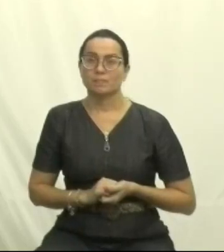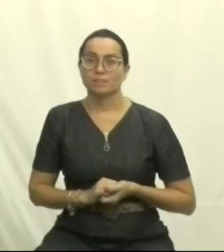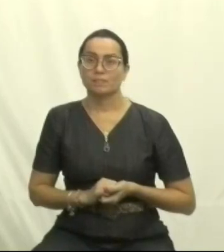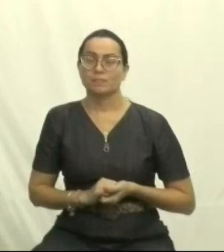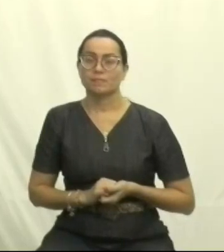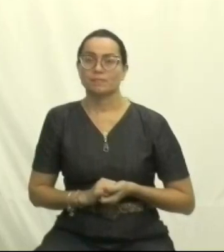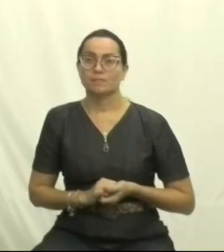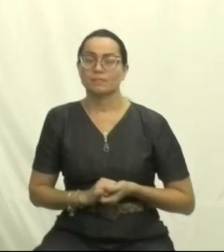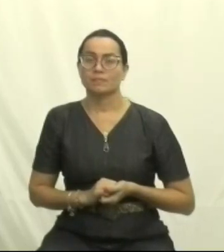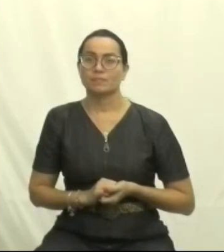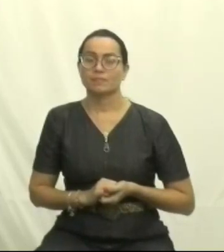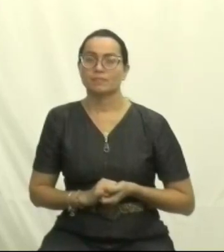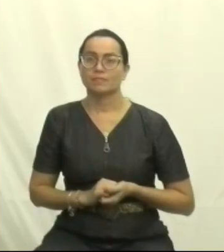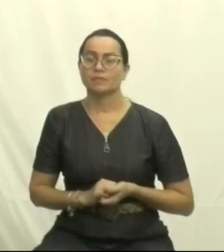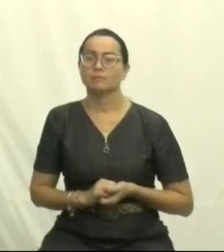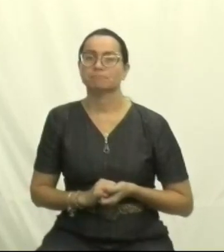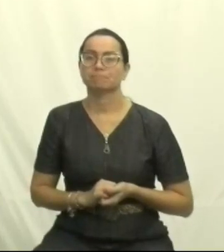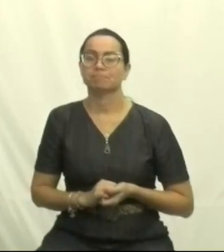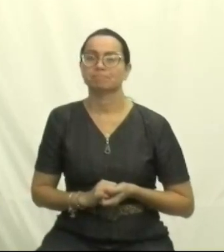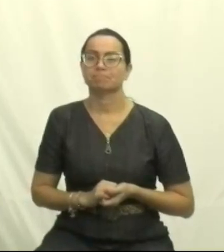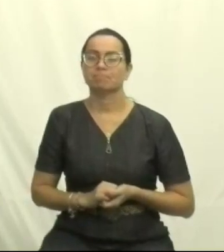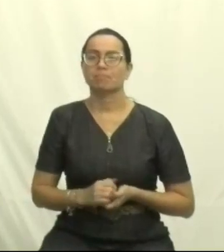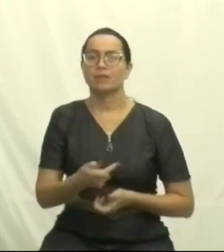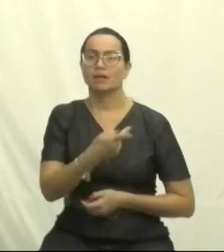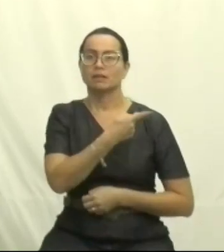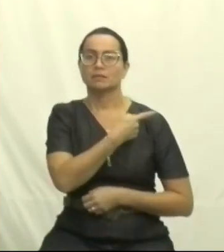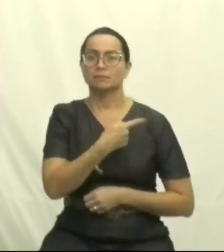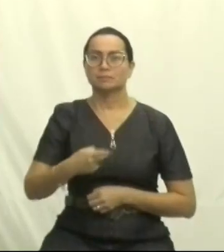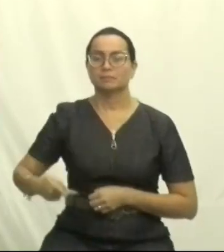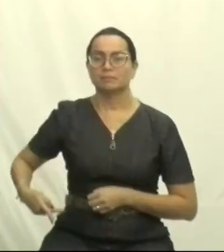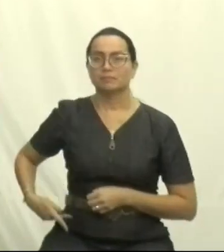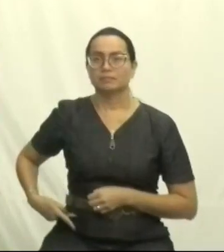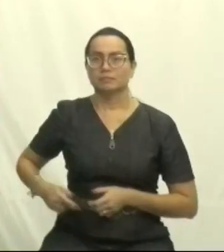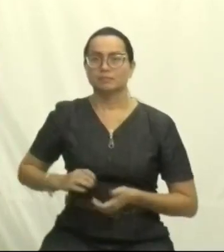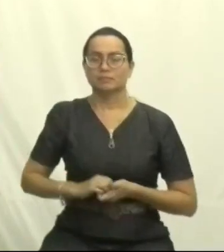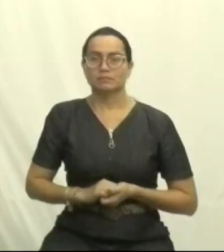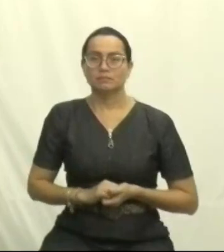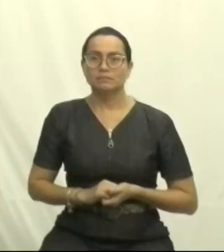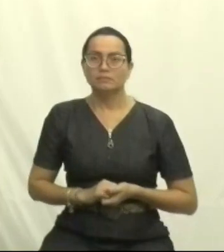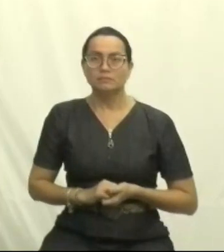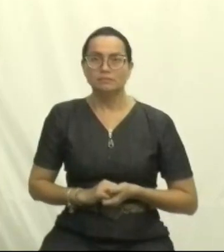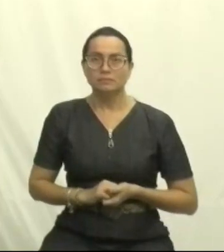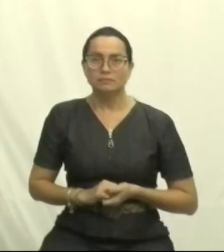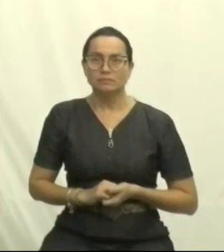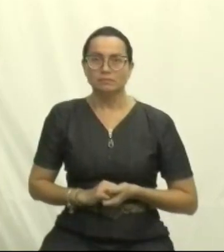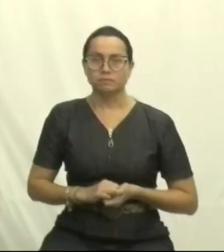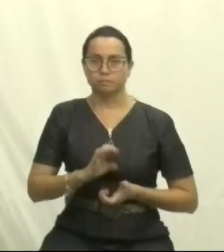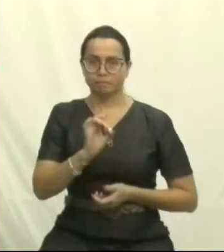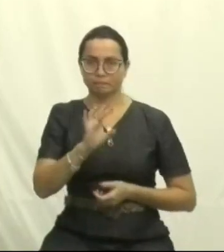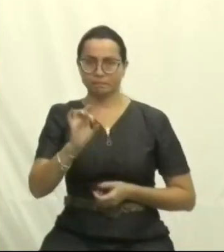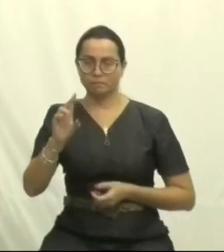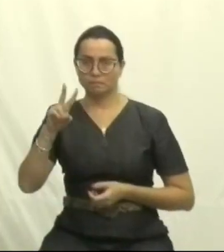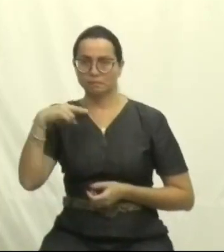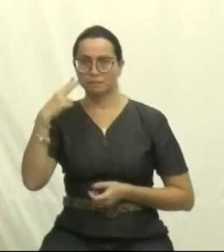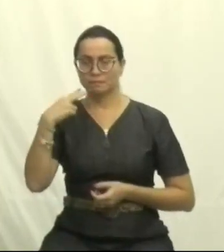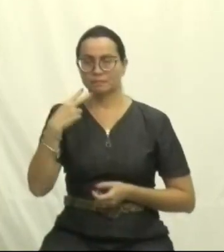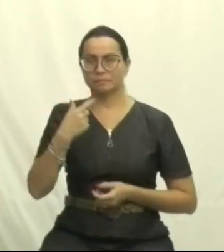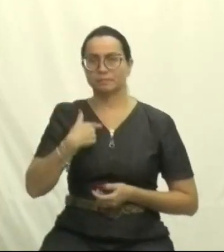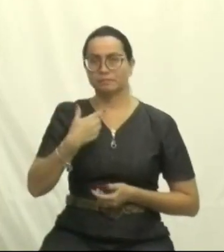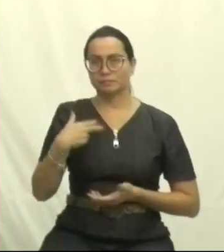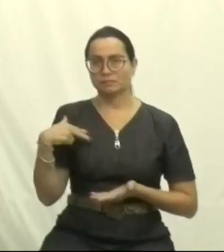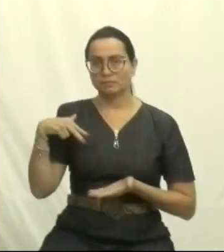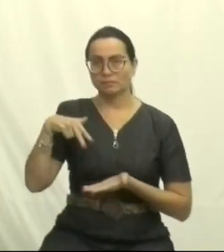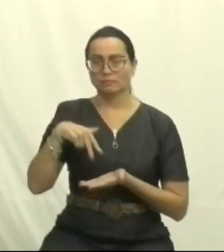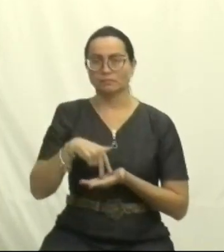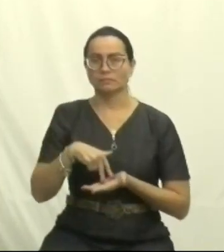Moção. Excelentíssimo senhor presidente, senhor e senhoras vereadores, requer à mesa,